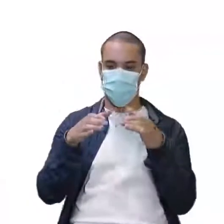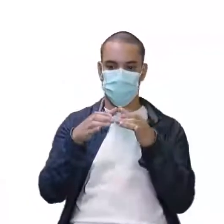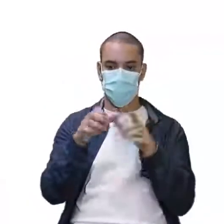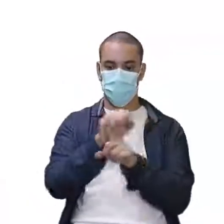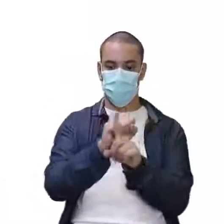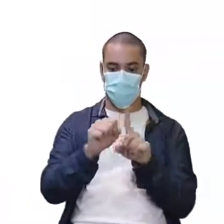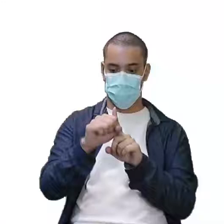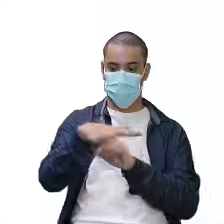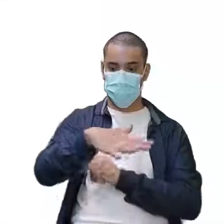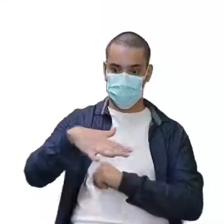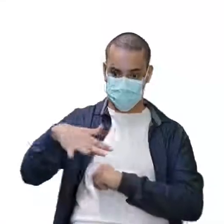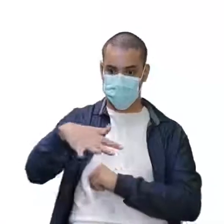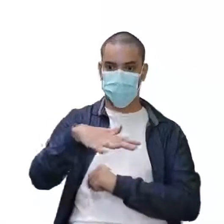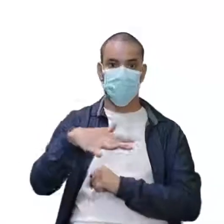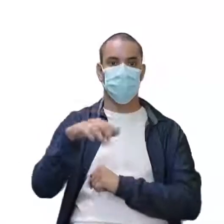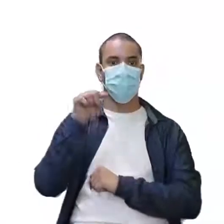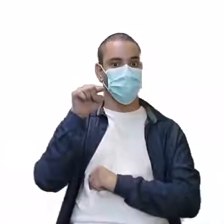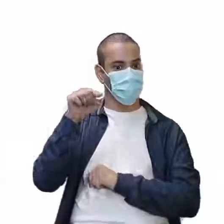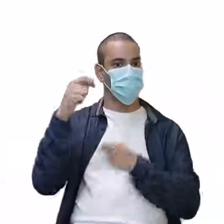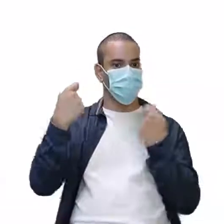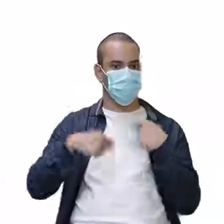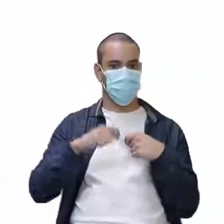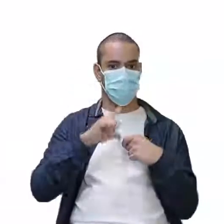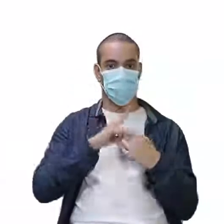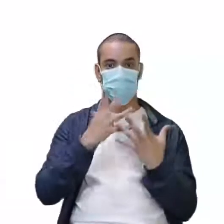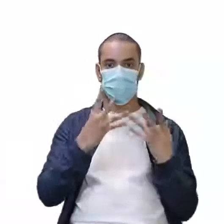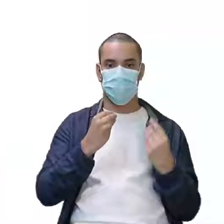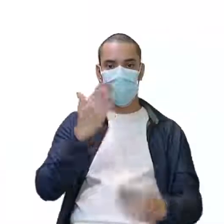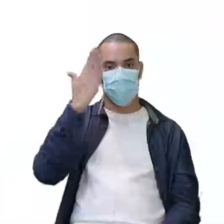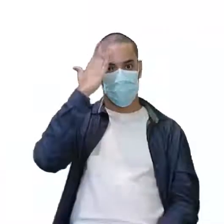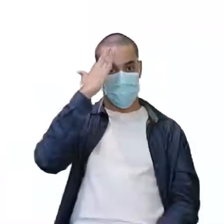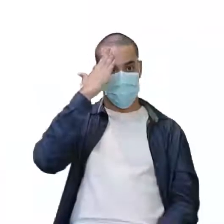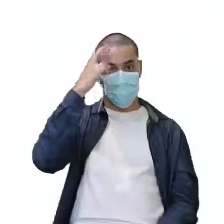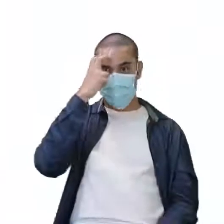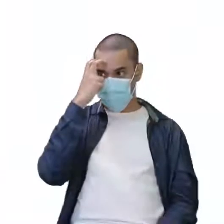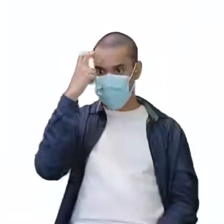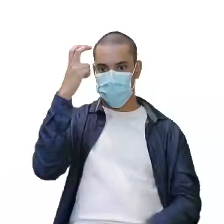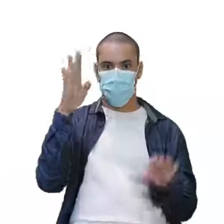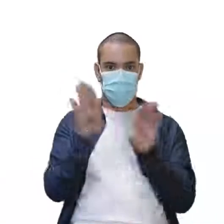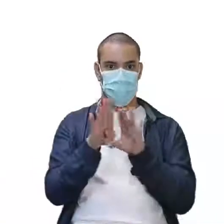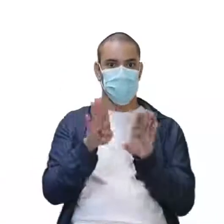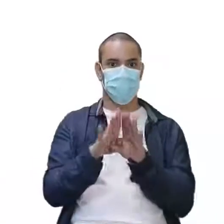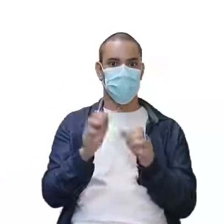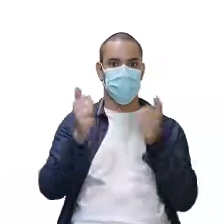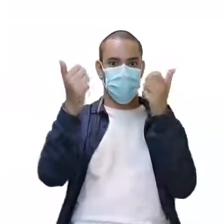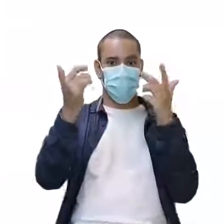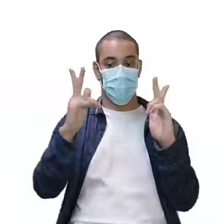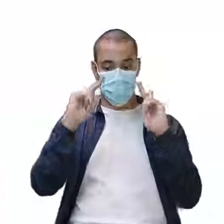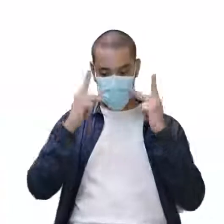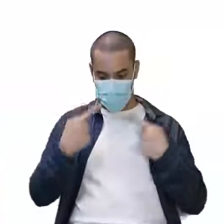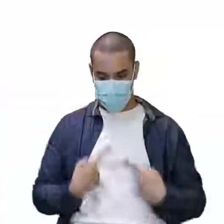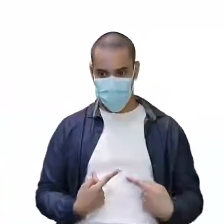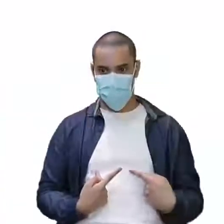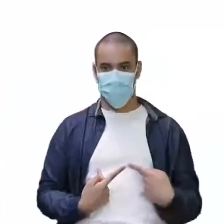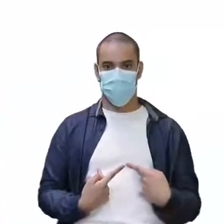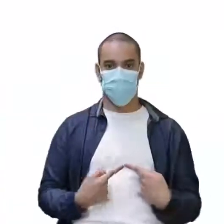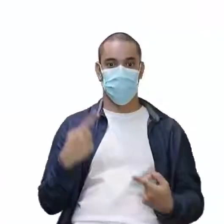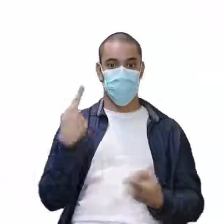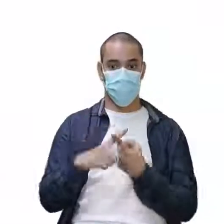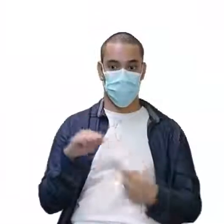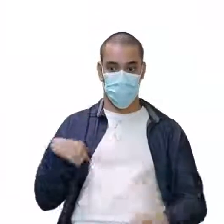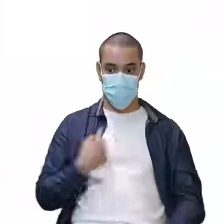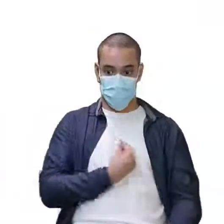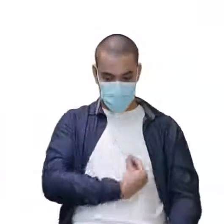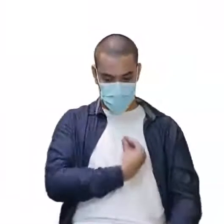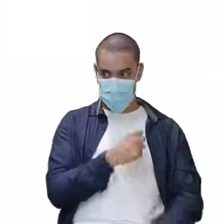em sociedade, para isso você precisa ter muita sabedoria também. Agora eu estou falando da espécie humana, né? Para viver